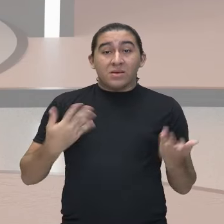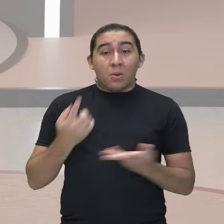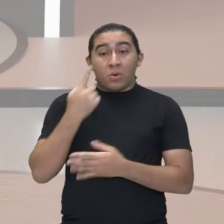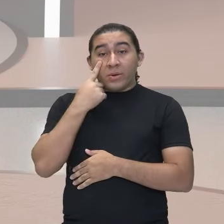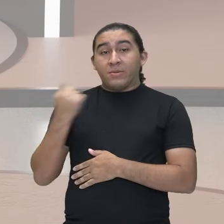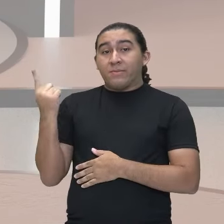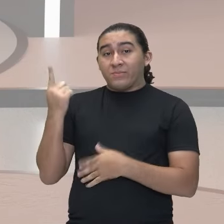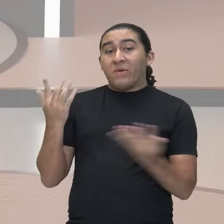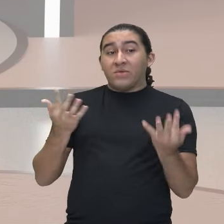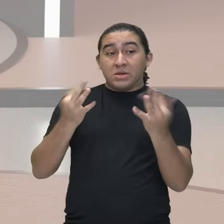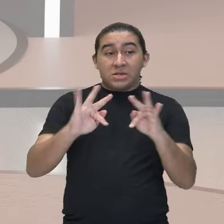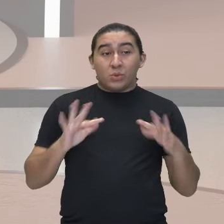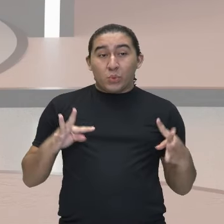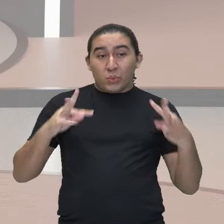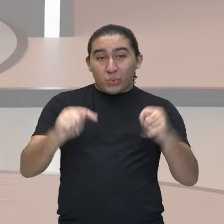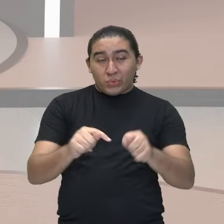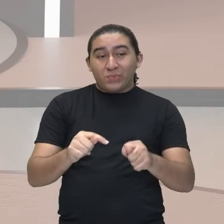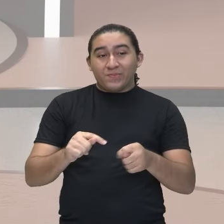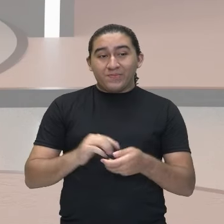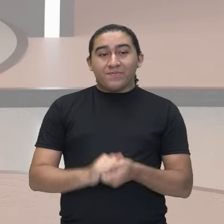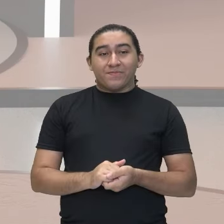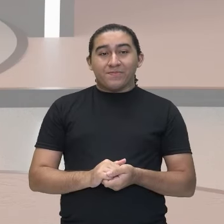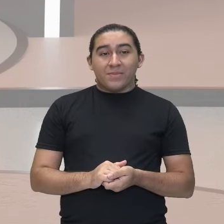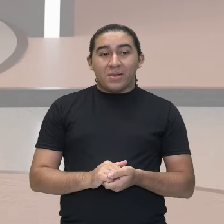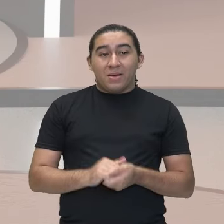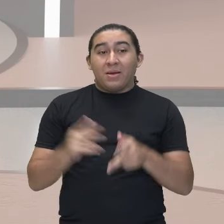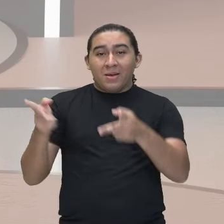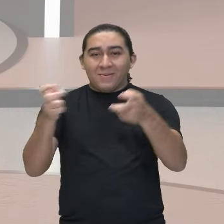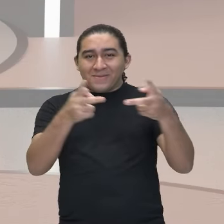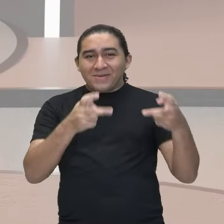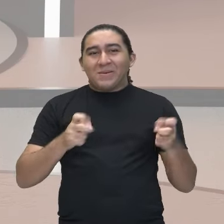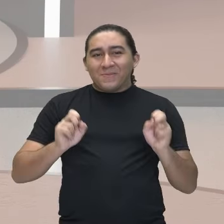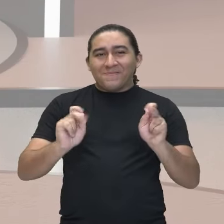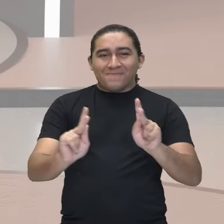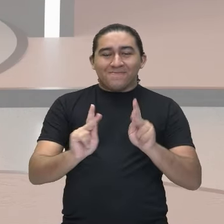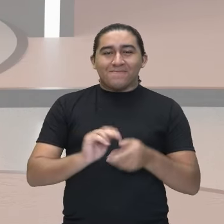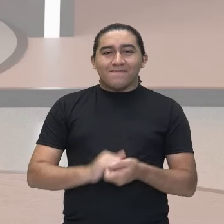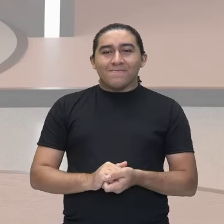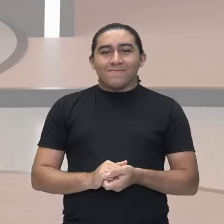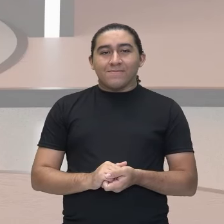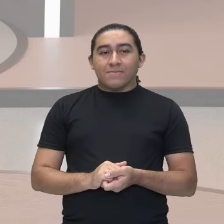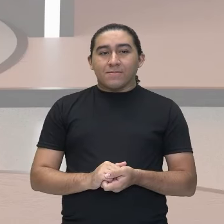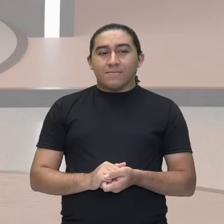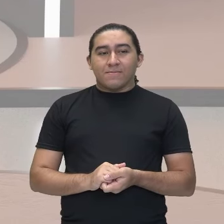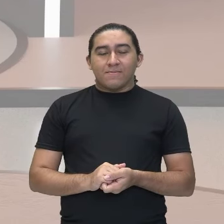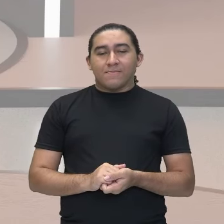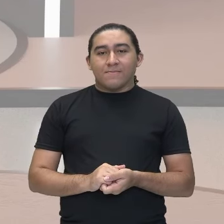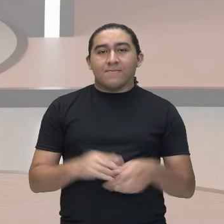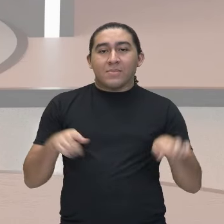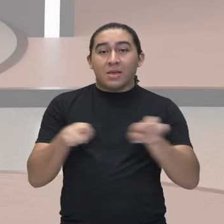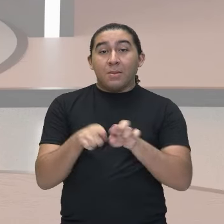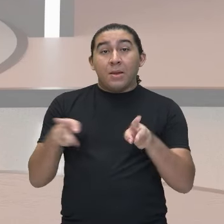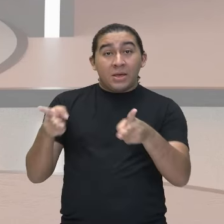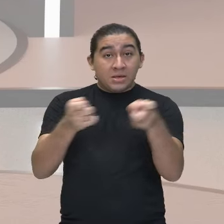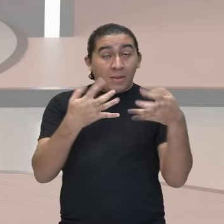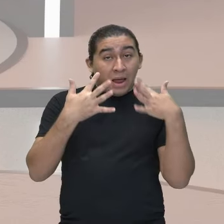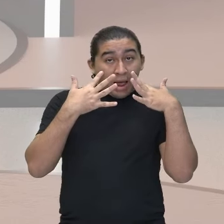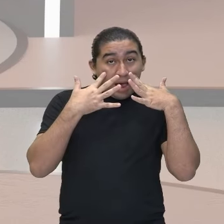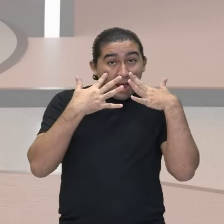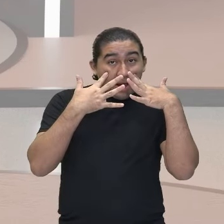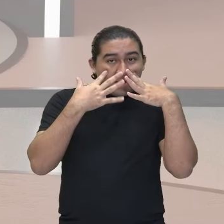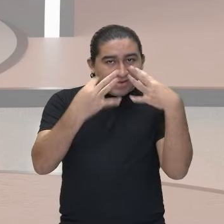Para finalizar a conversa, fique ligado aí, né? Fique ligado, fique prestando